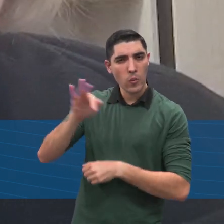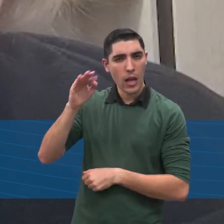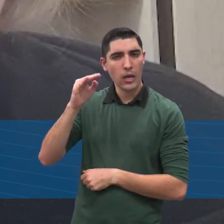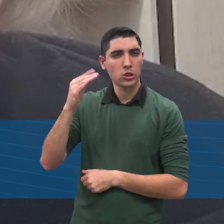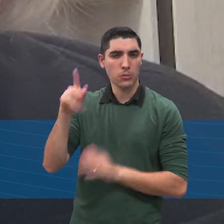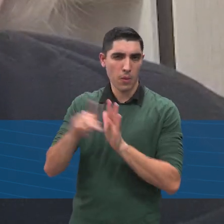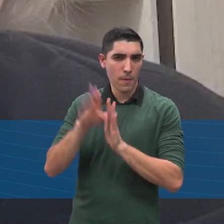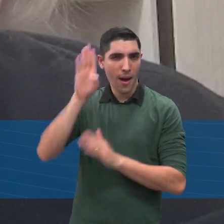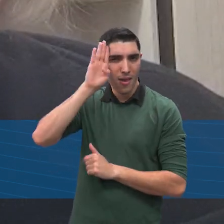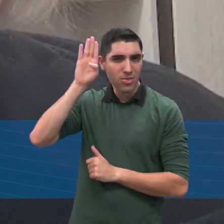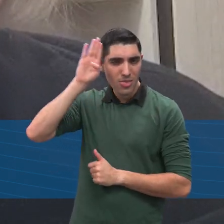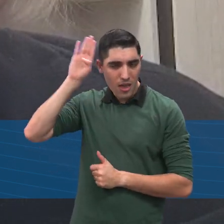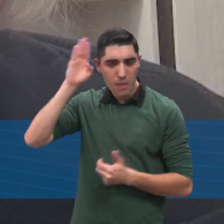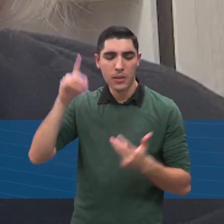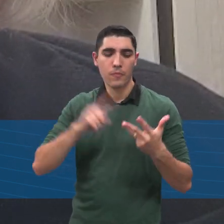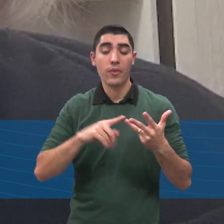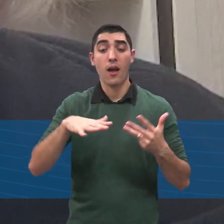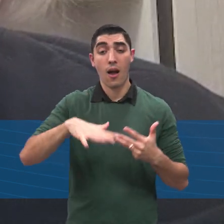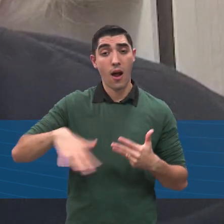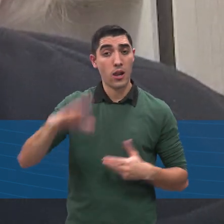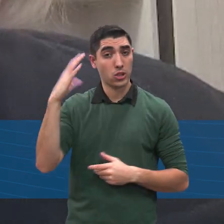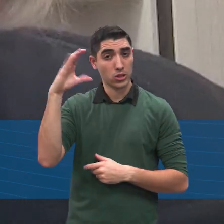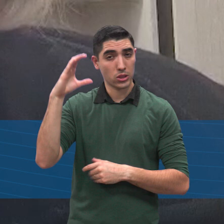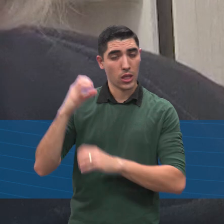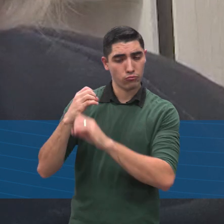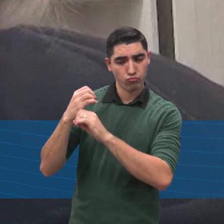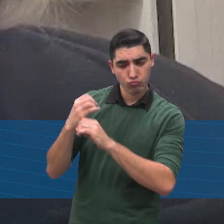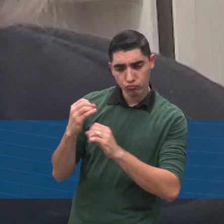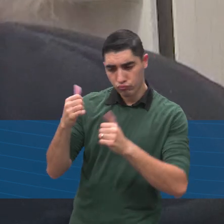debates na área científica,